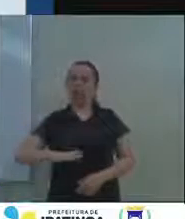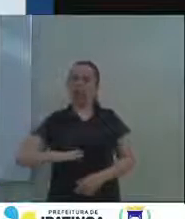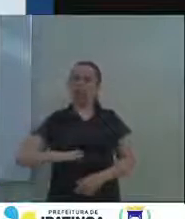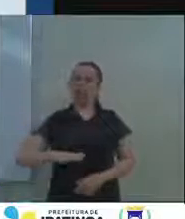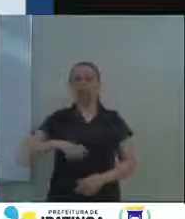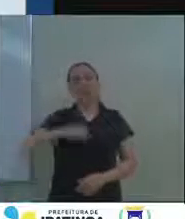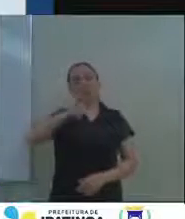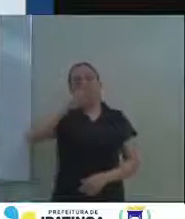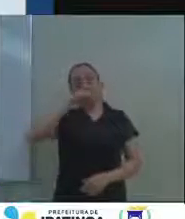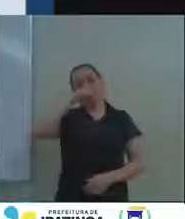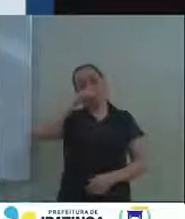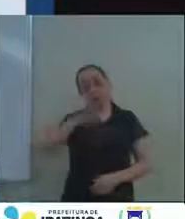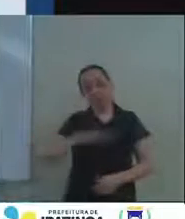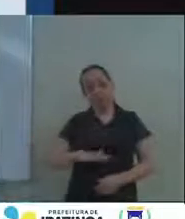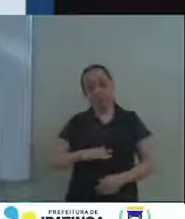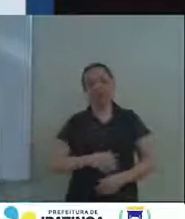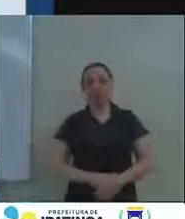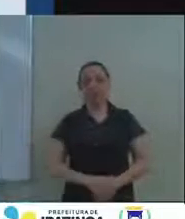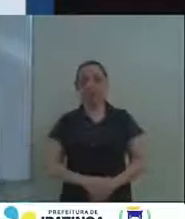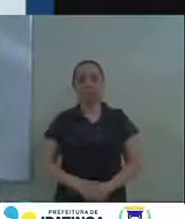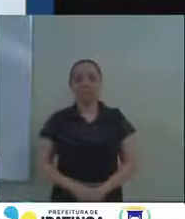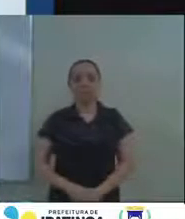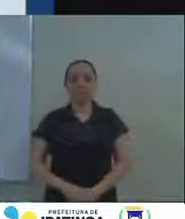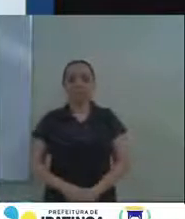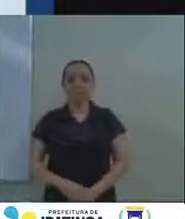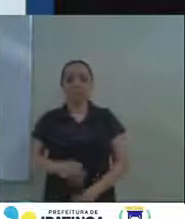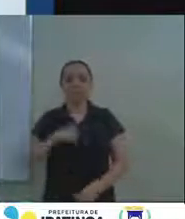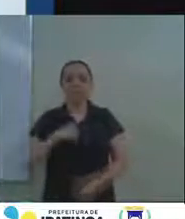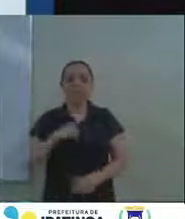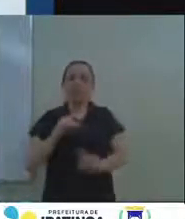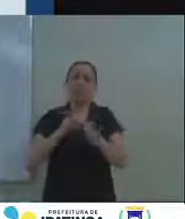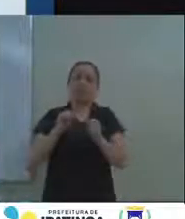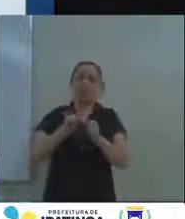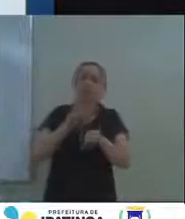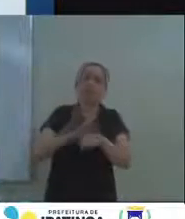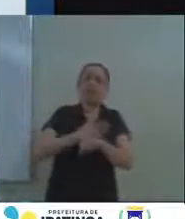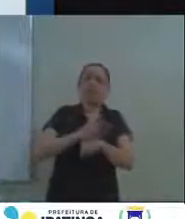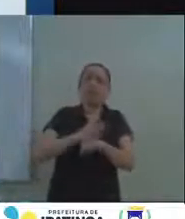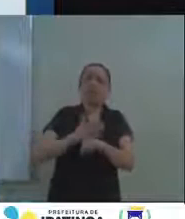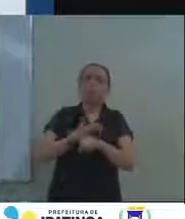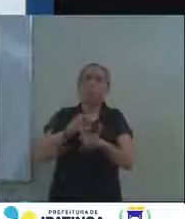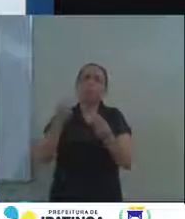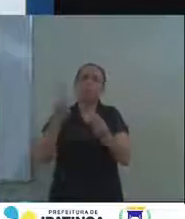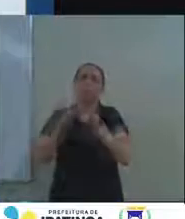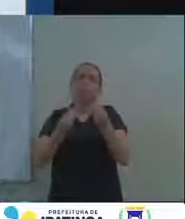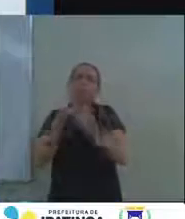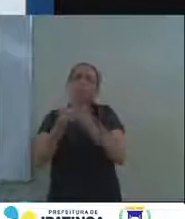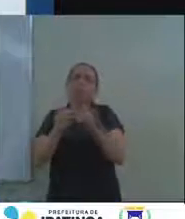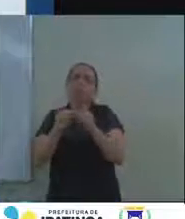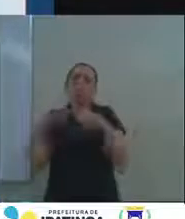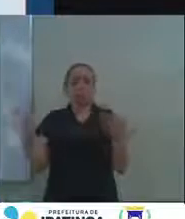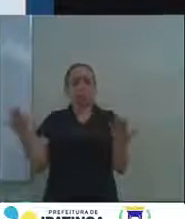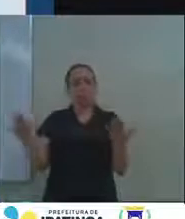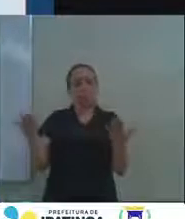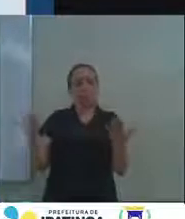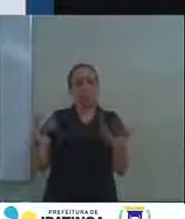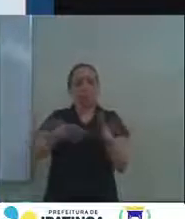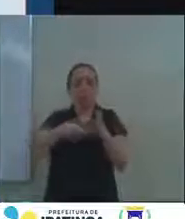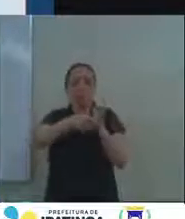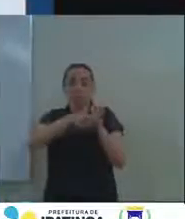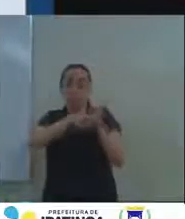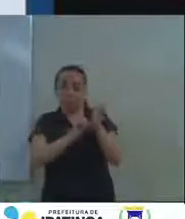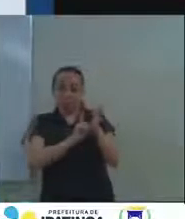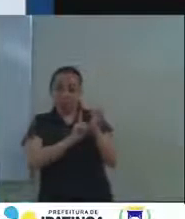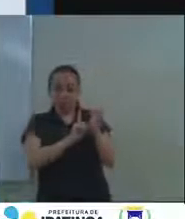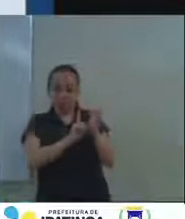Respirei. E aí, Lorena, mas aí eu faço esse exercício quando? Você vai fazê-lo antes de entrar em sala de